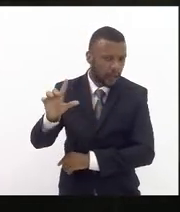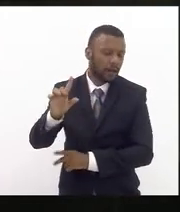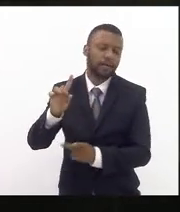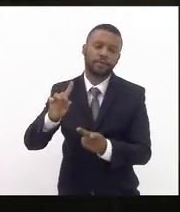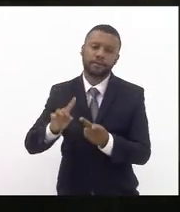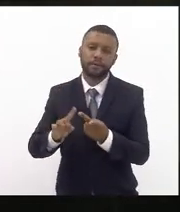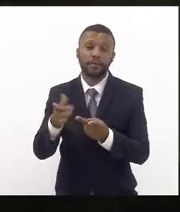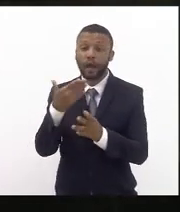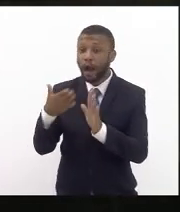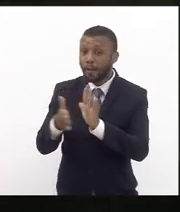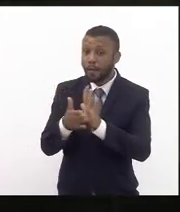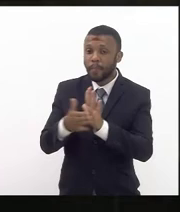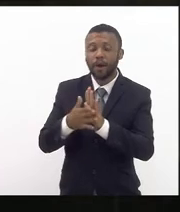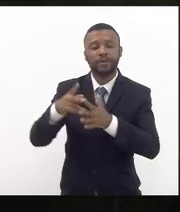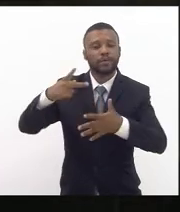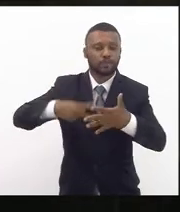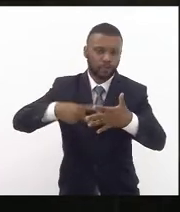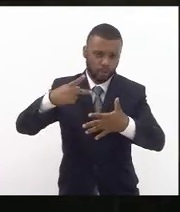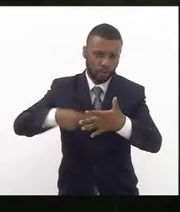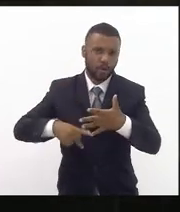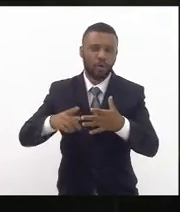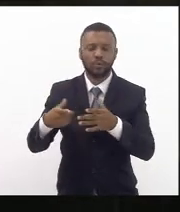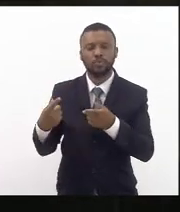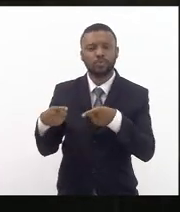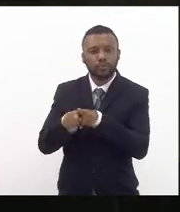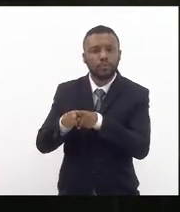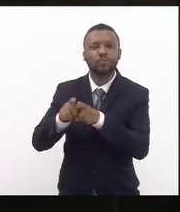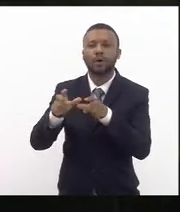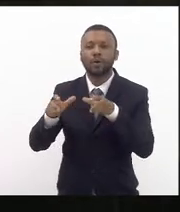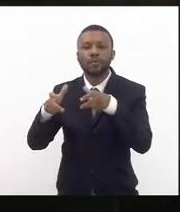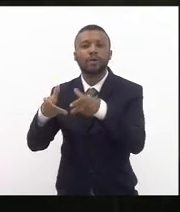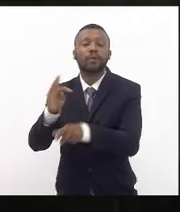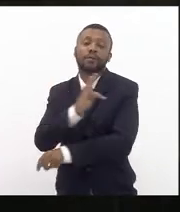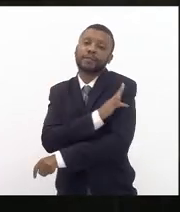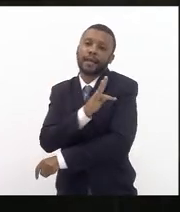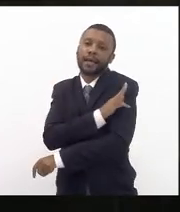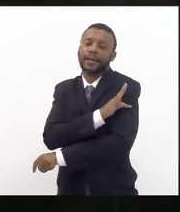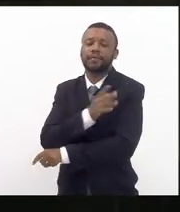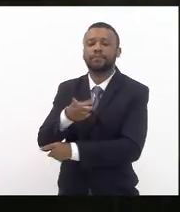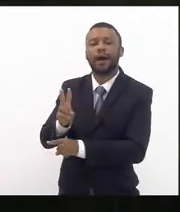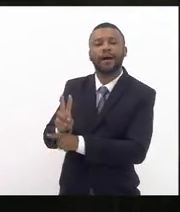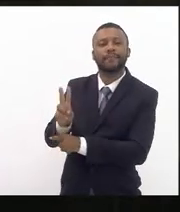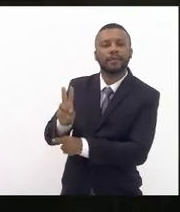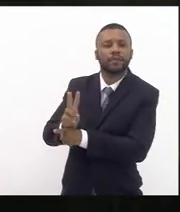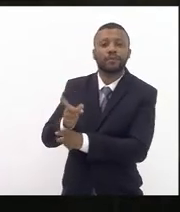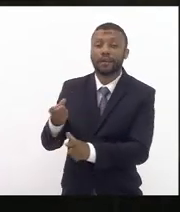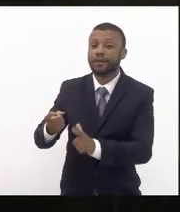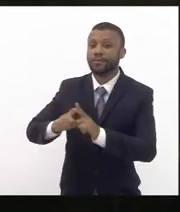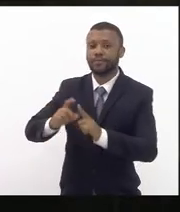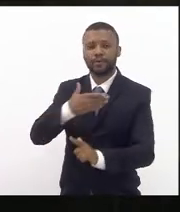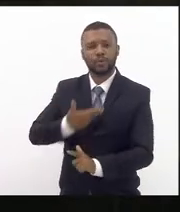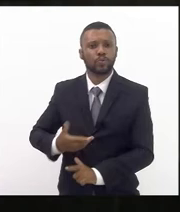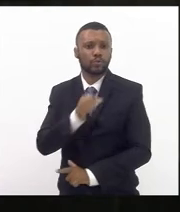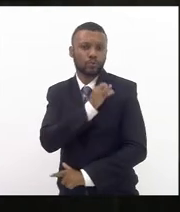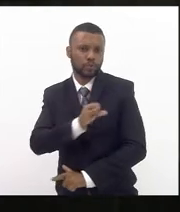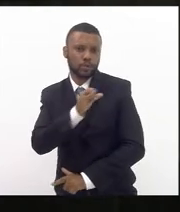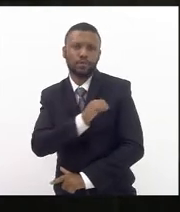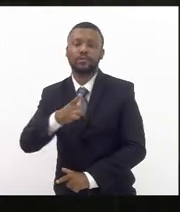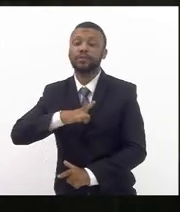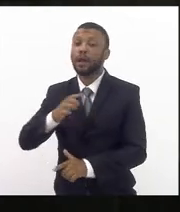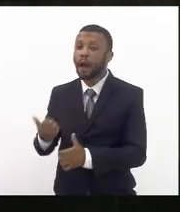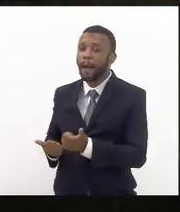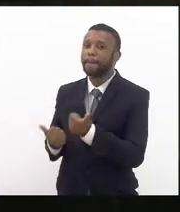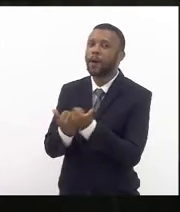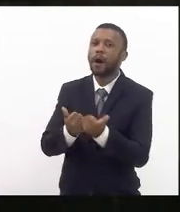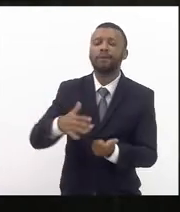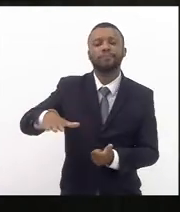Comissão Técnica de Auditoria da Dívida do Estado do Rio de Janeiro vinha em favor ao Rio